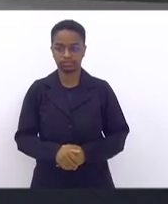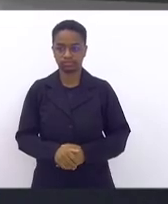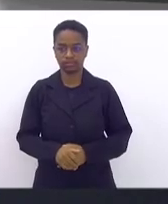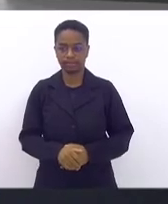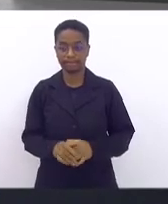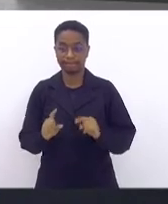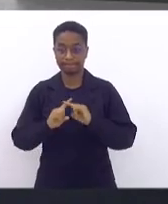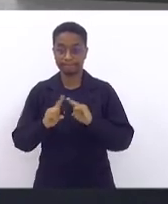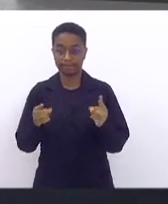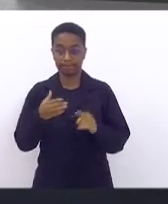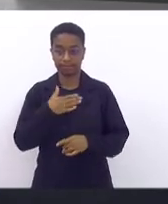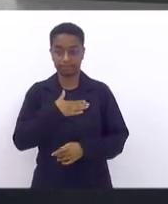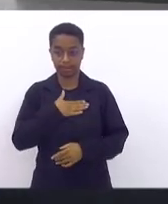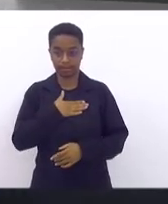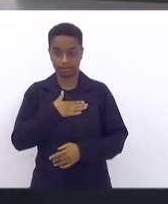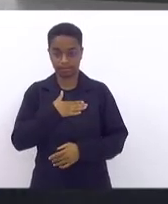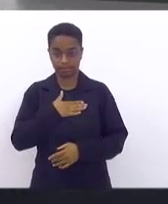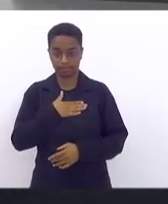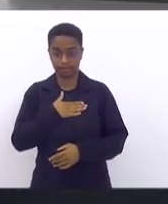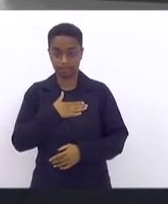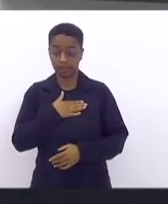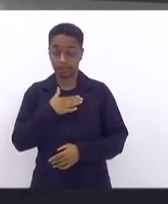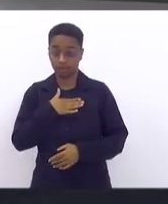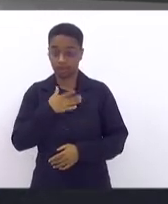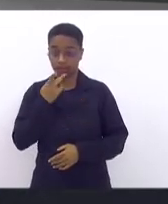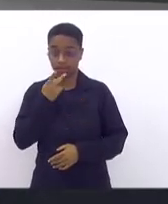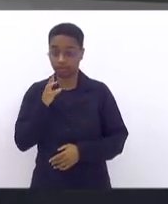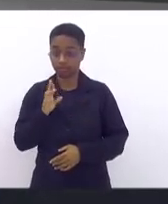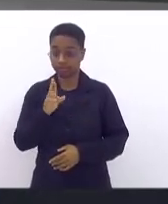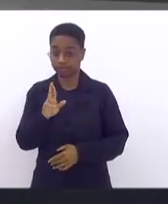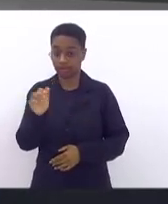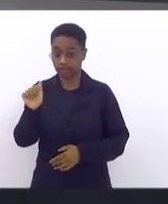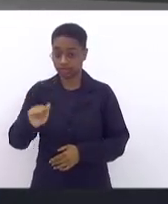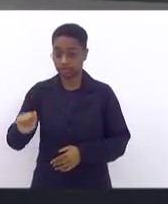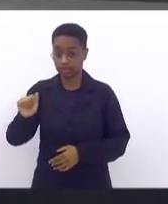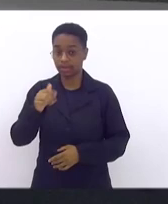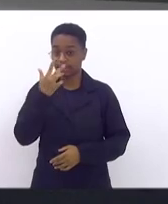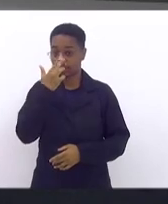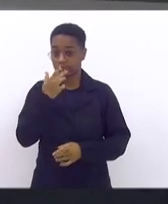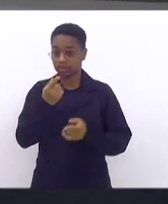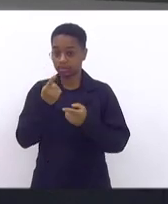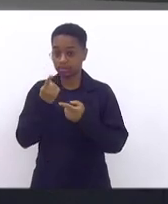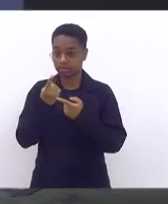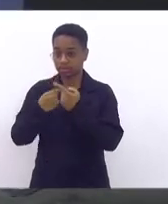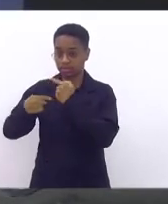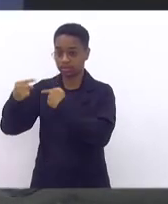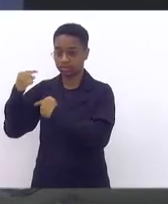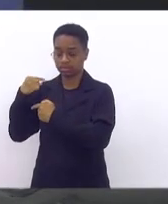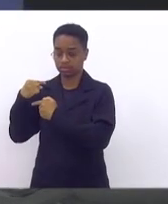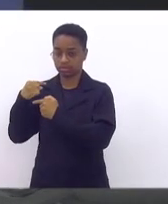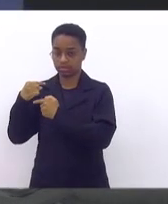para mim, eu posso falar pela associação, é um retrocesso.